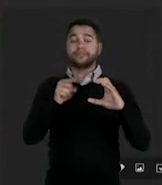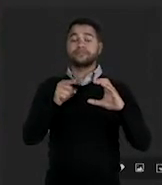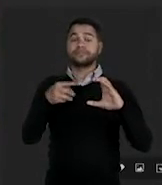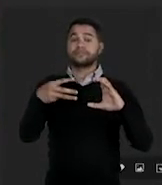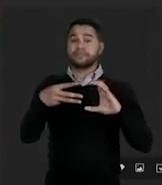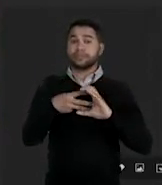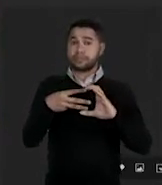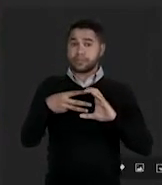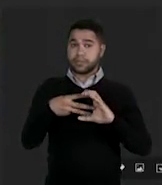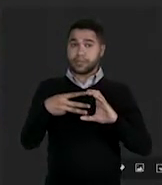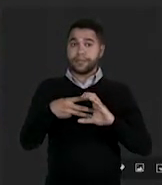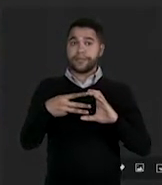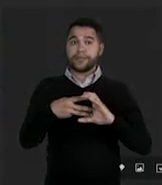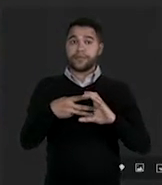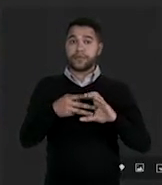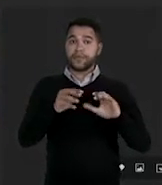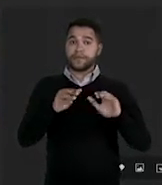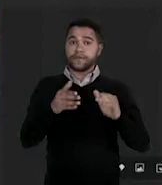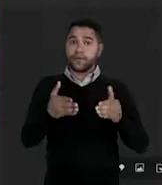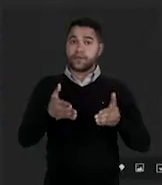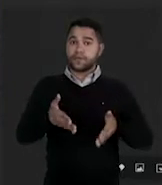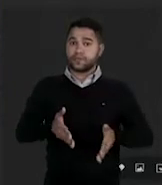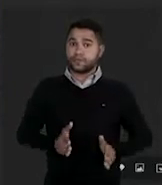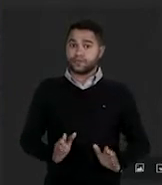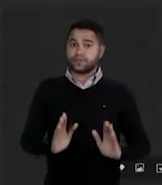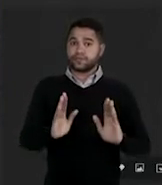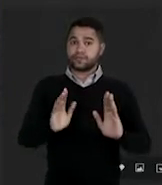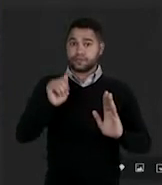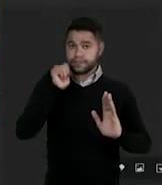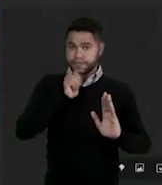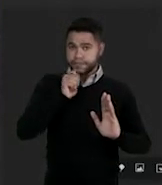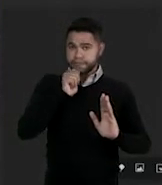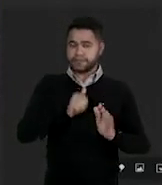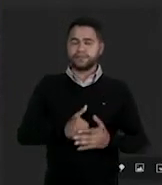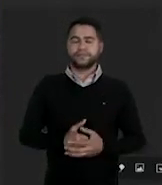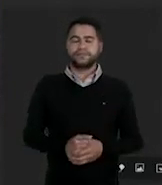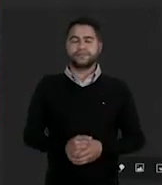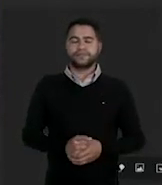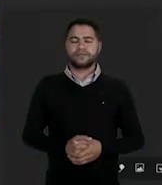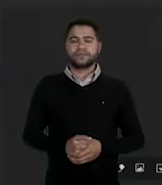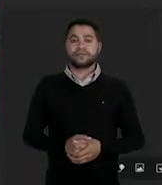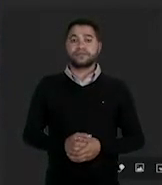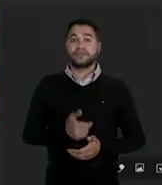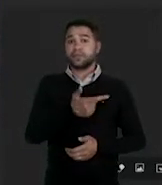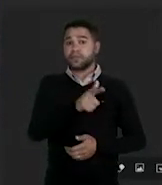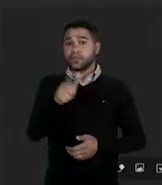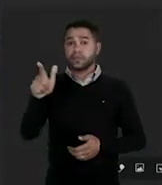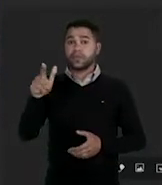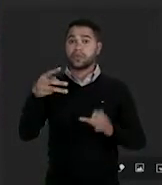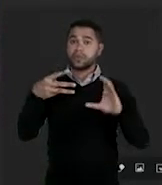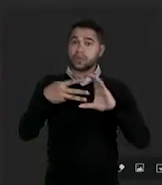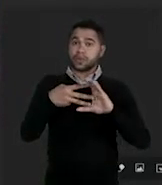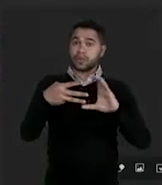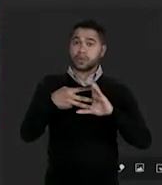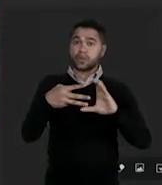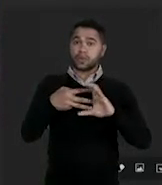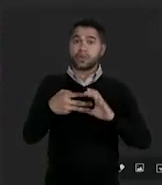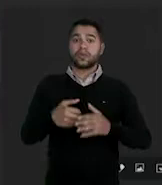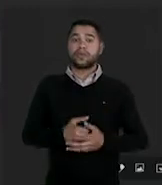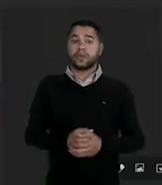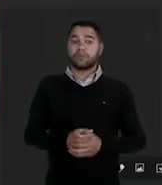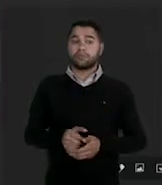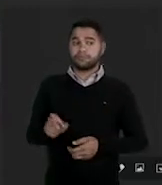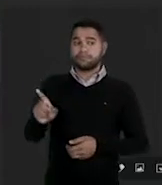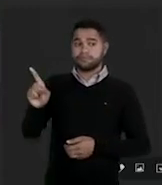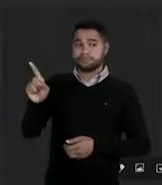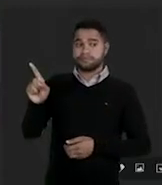célula reprodutora feminina. E as outras células, que são